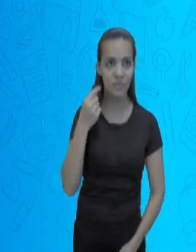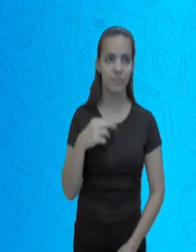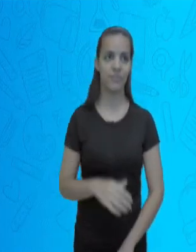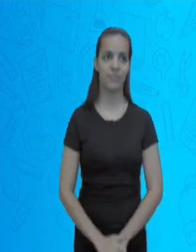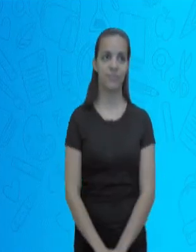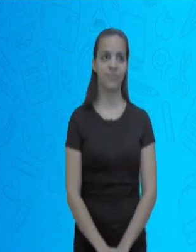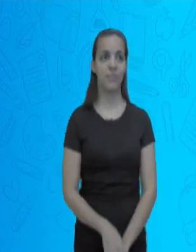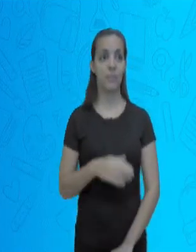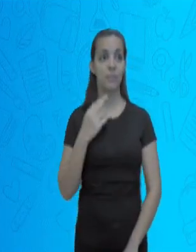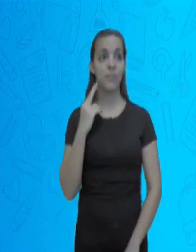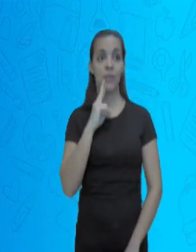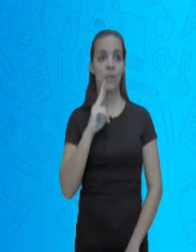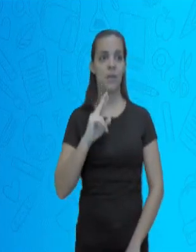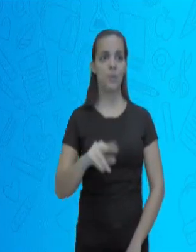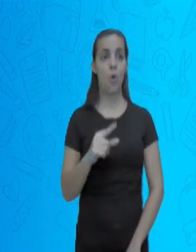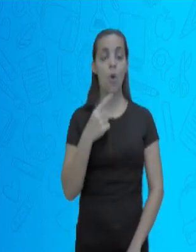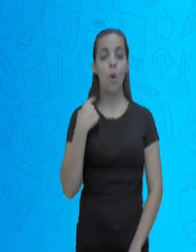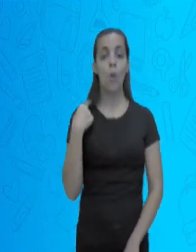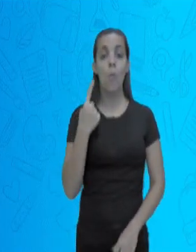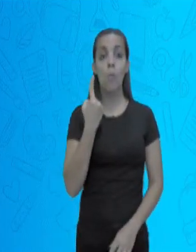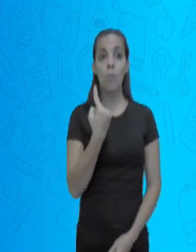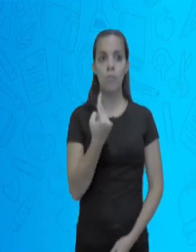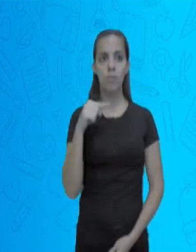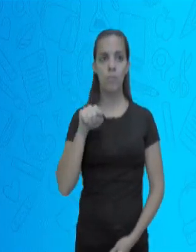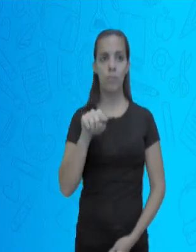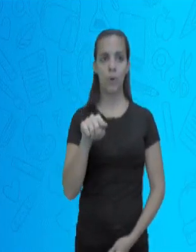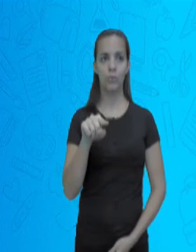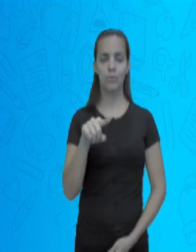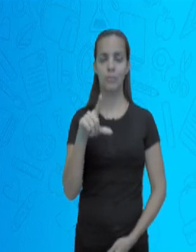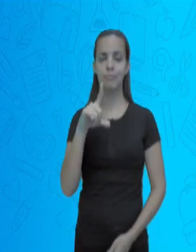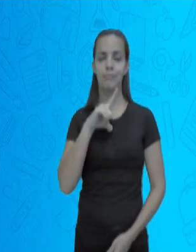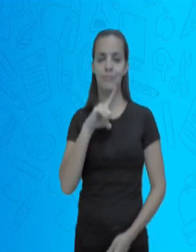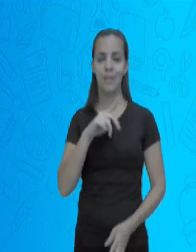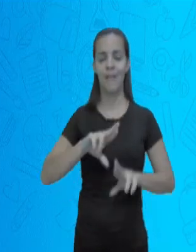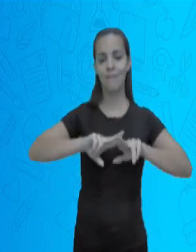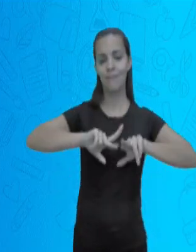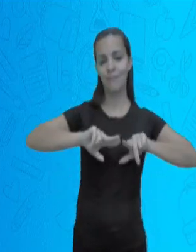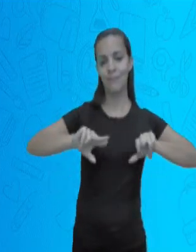Por um ponto, passam infinitas retas.